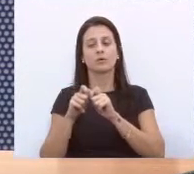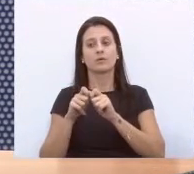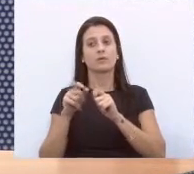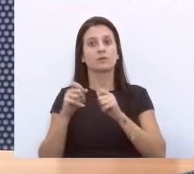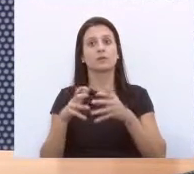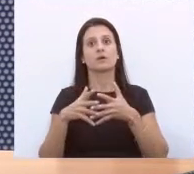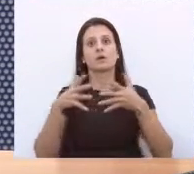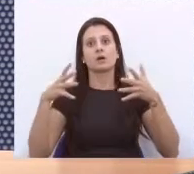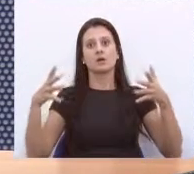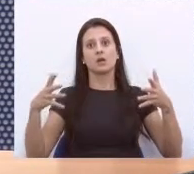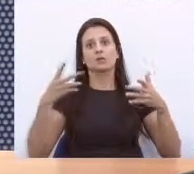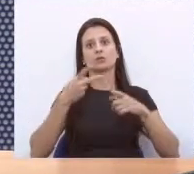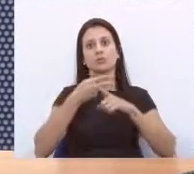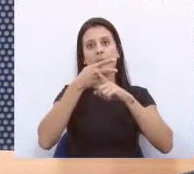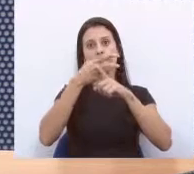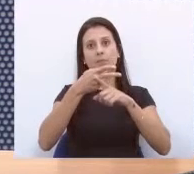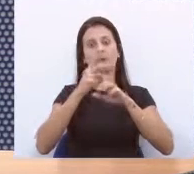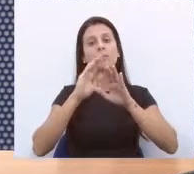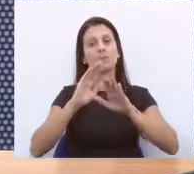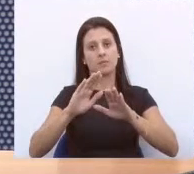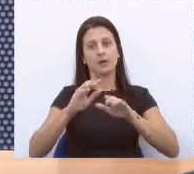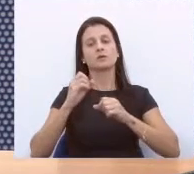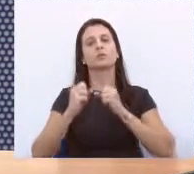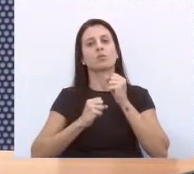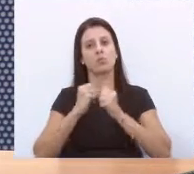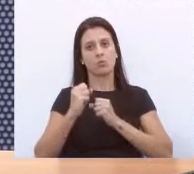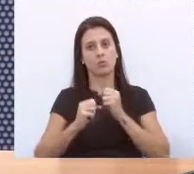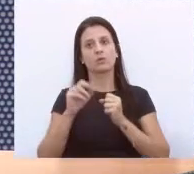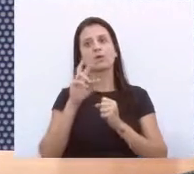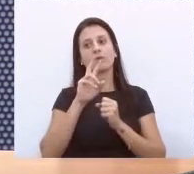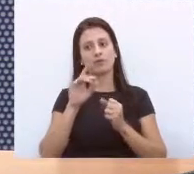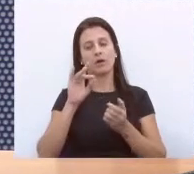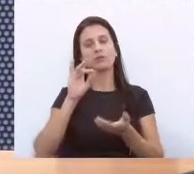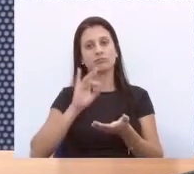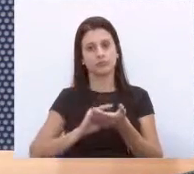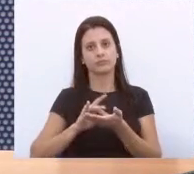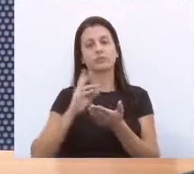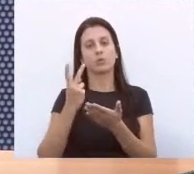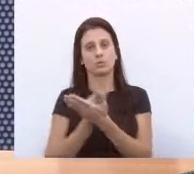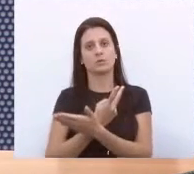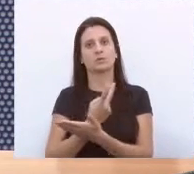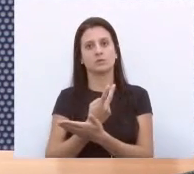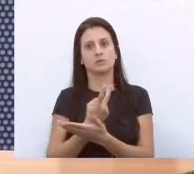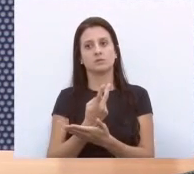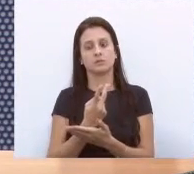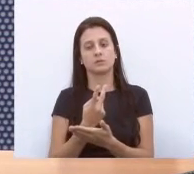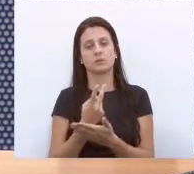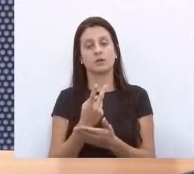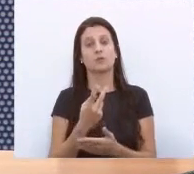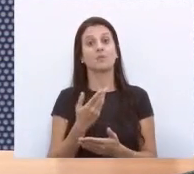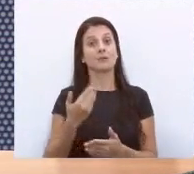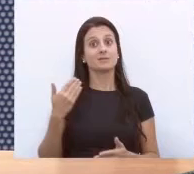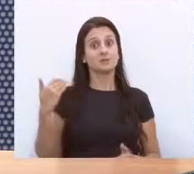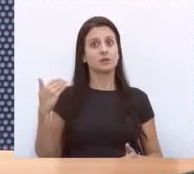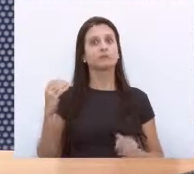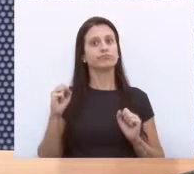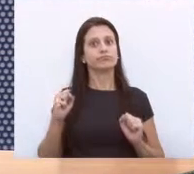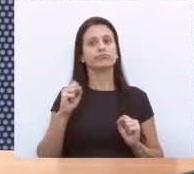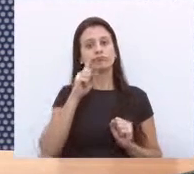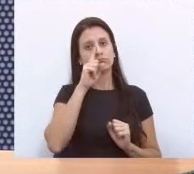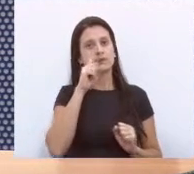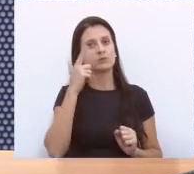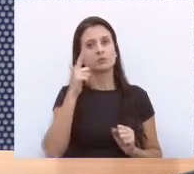tão grande premiação mas a corrida vai acontecer realmente corremos o risco de não o de não ter essa